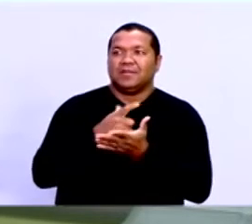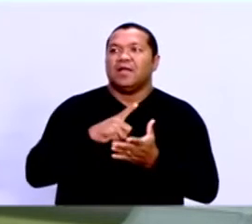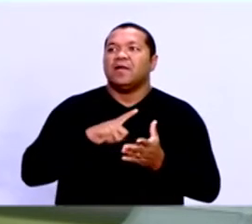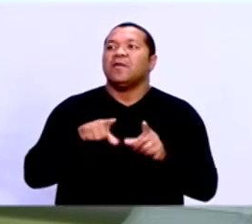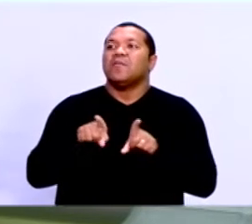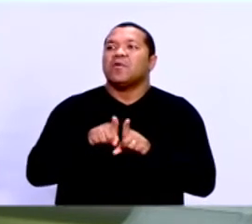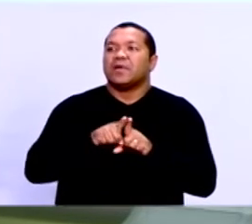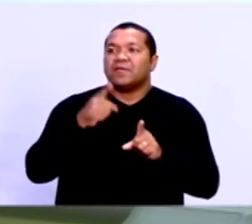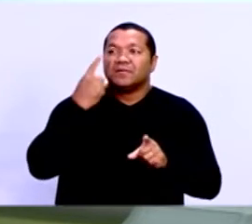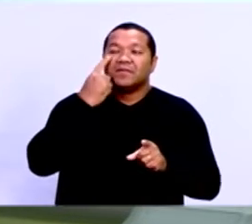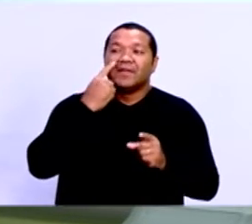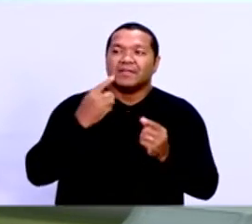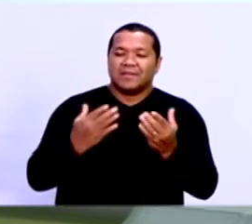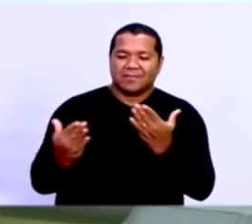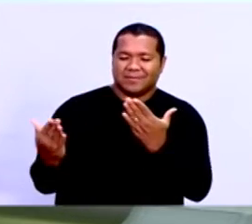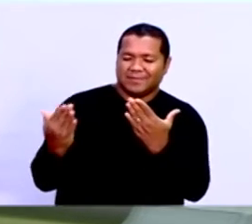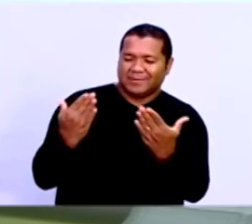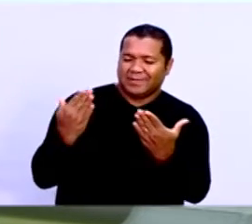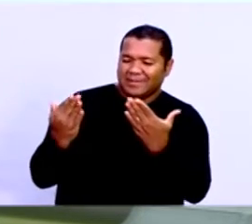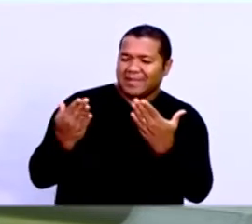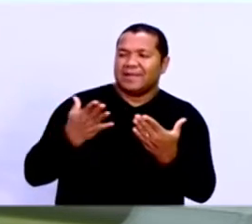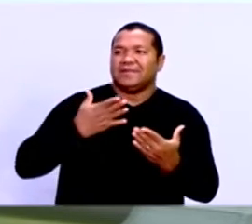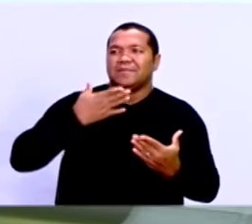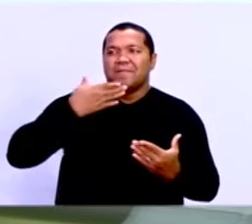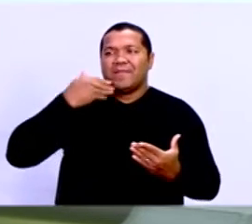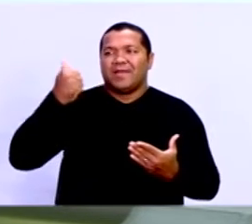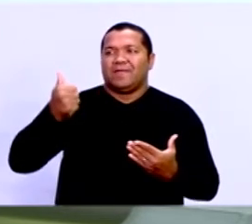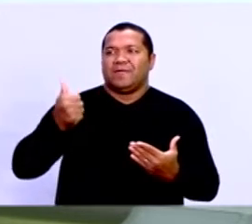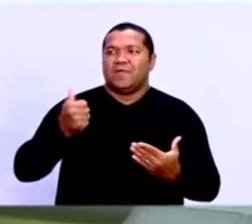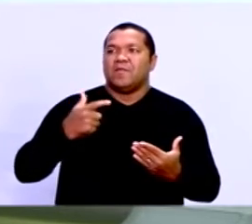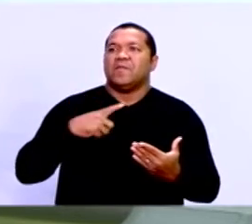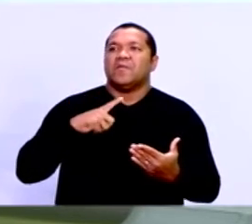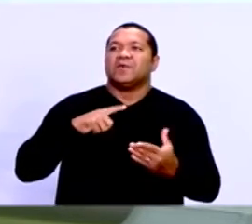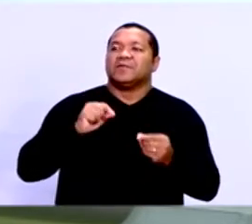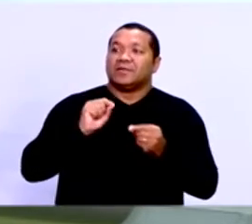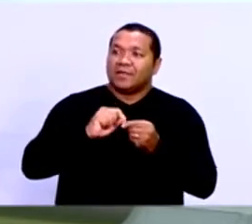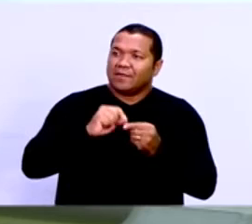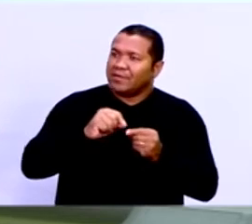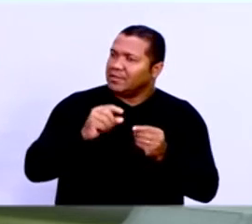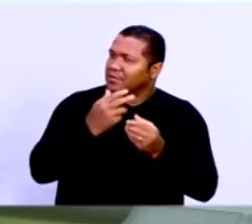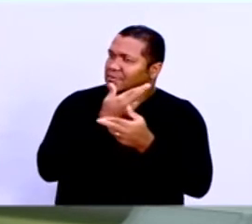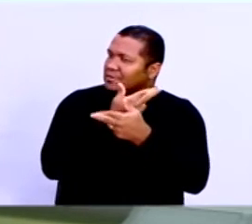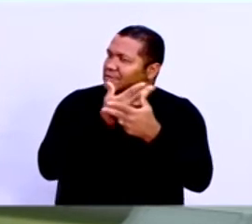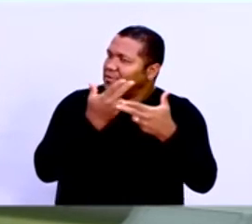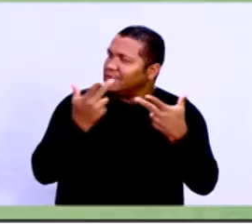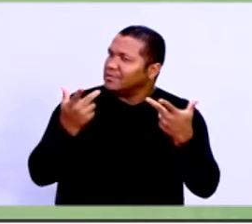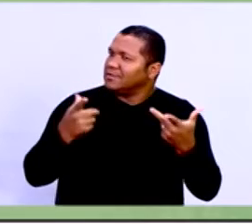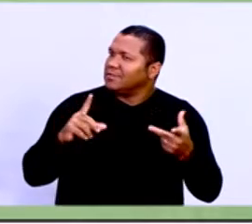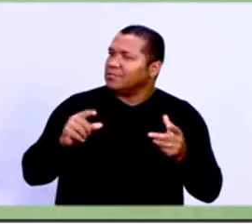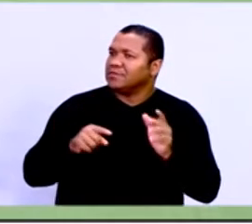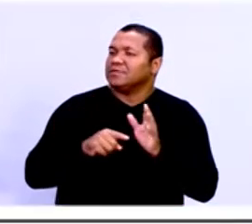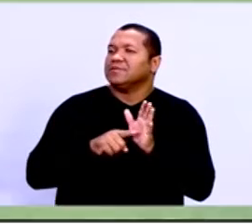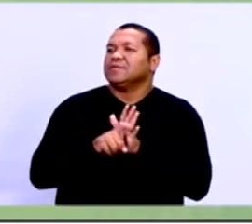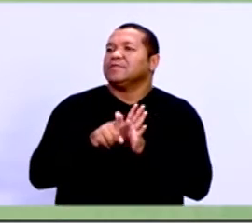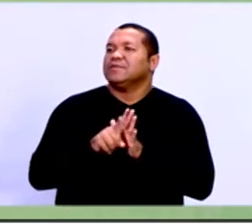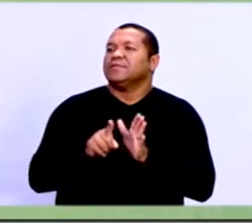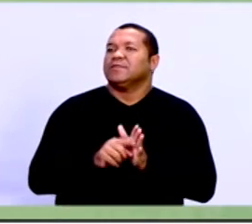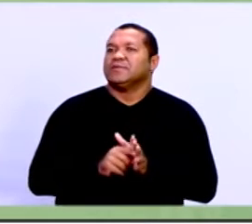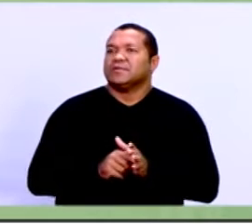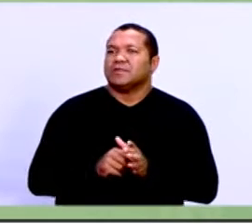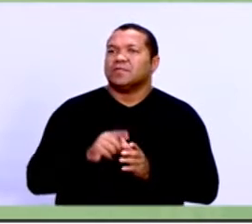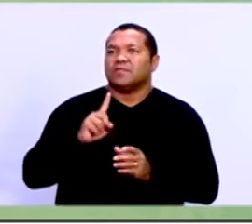boa bem feita se você não fizer vários tipos de técnicas né próxima